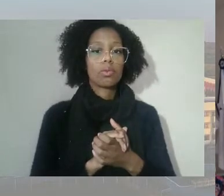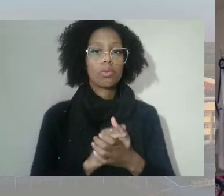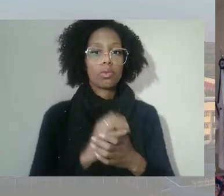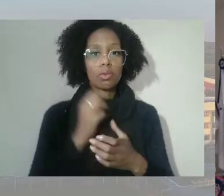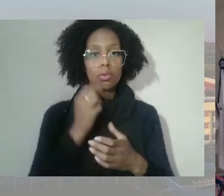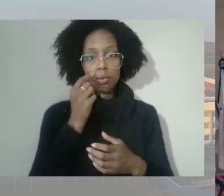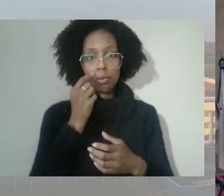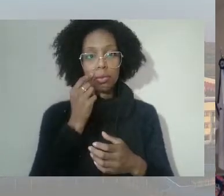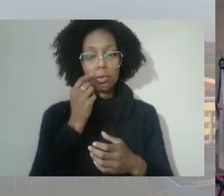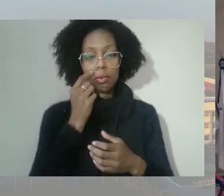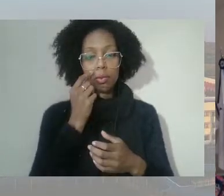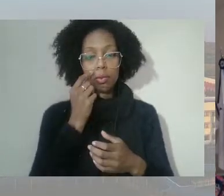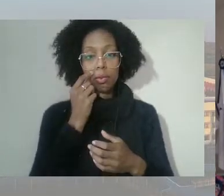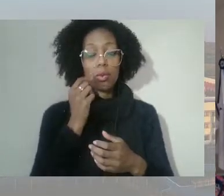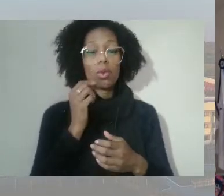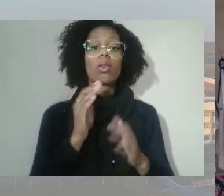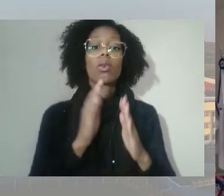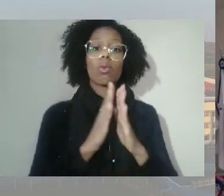Alexandre.